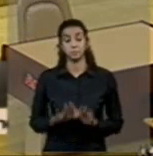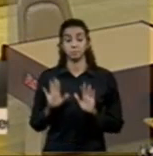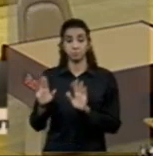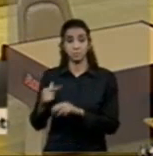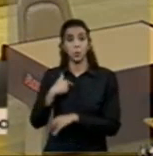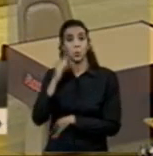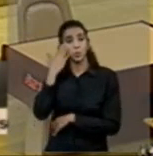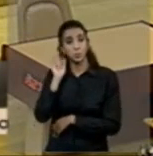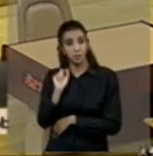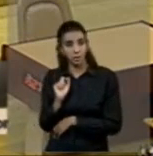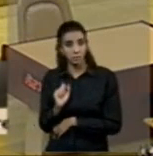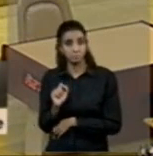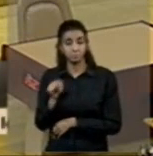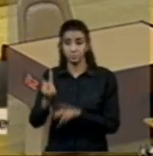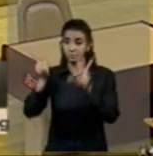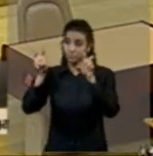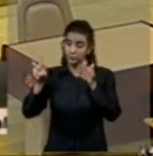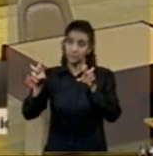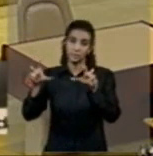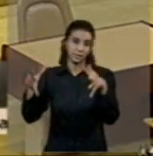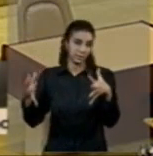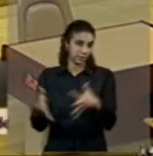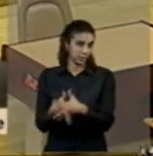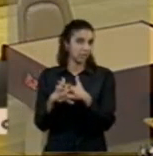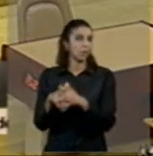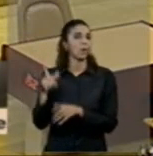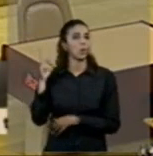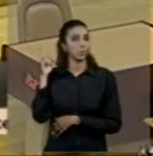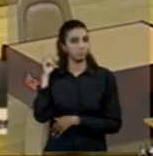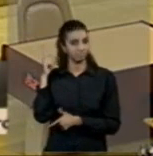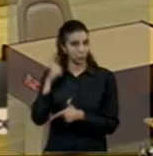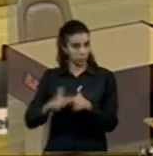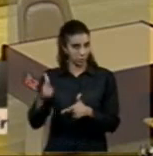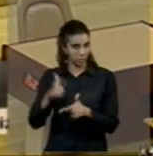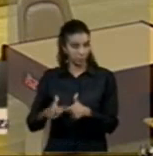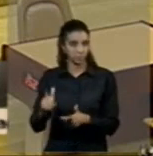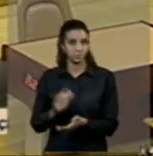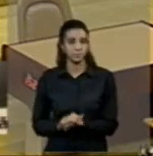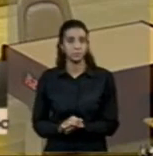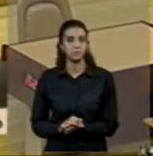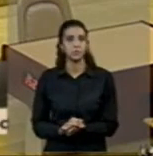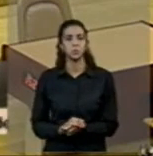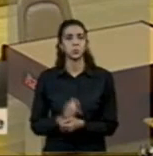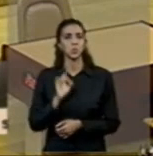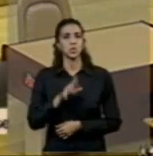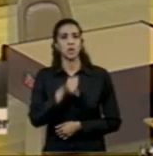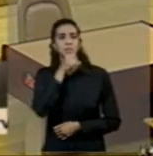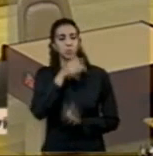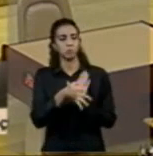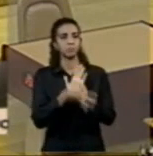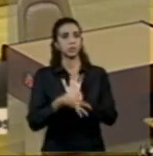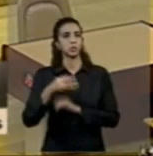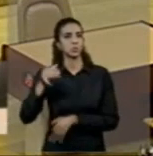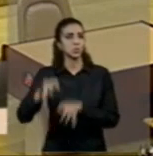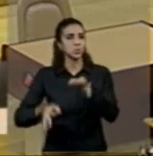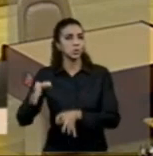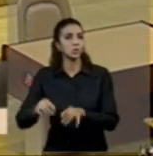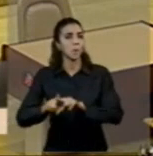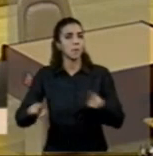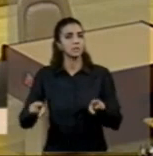se revela deveras tormentosa e atrai não apenas posicionamentos jurídicos,